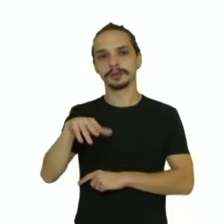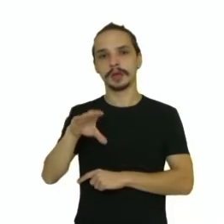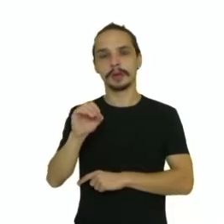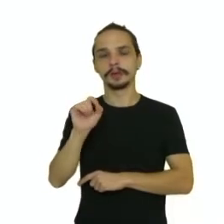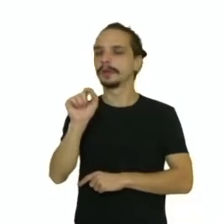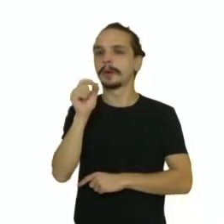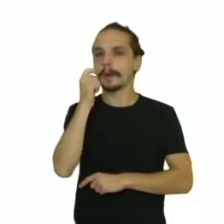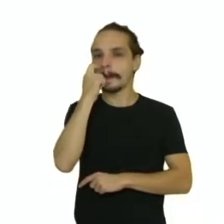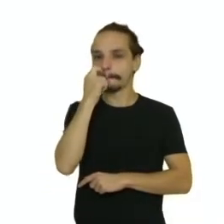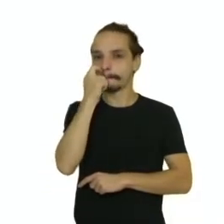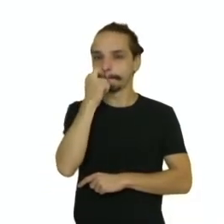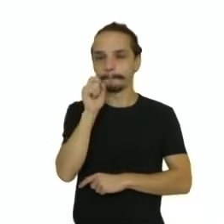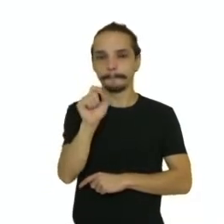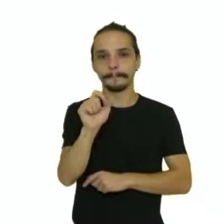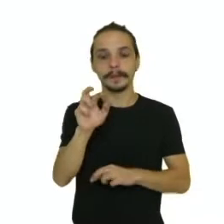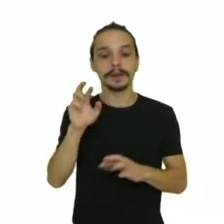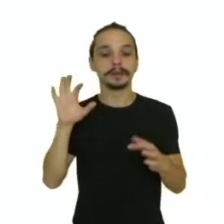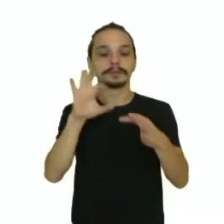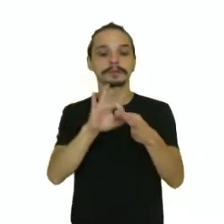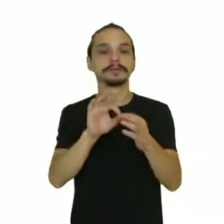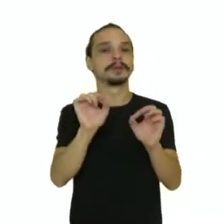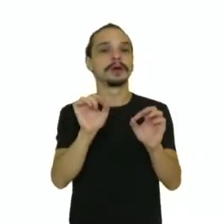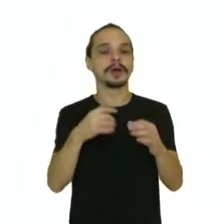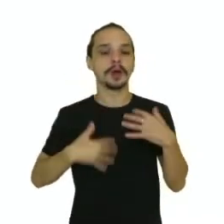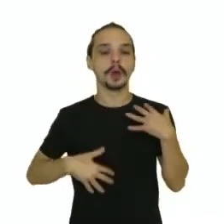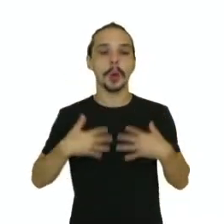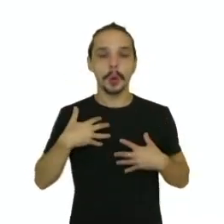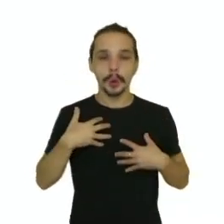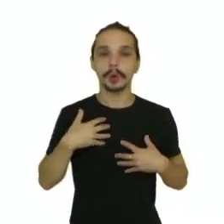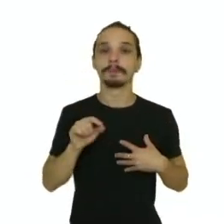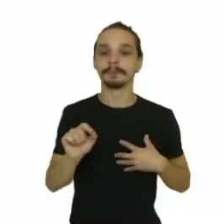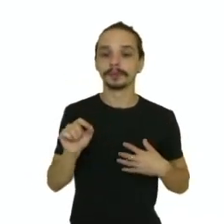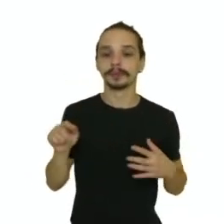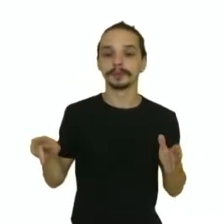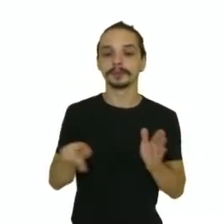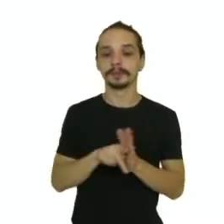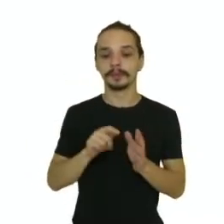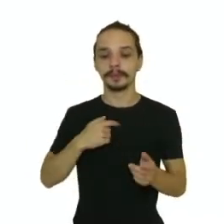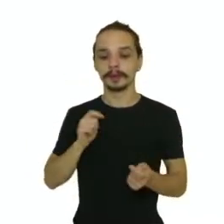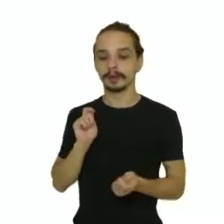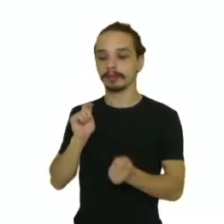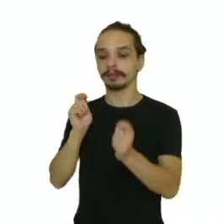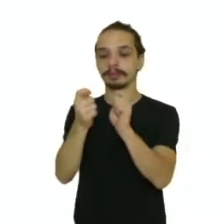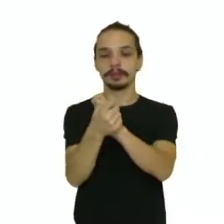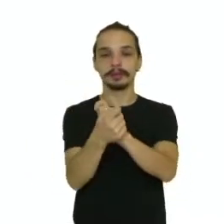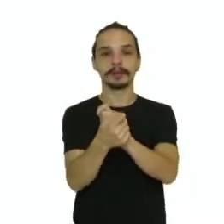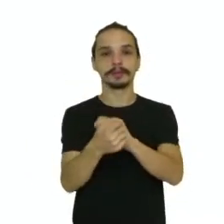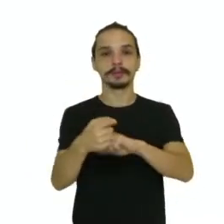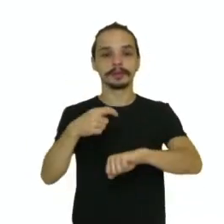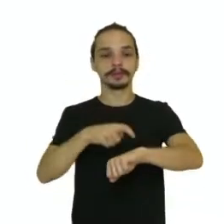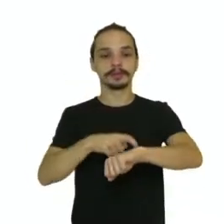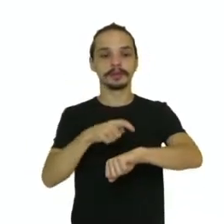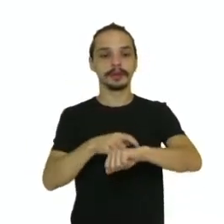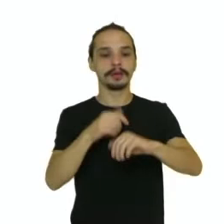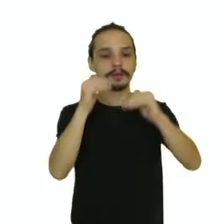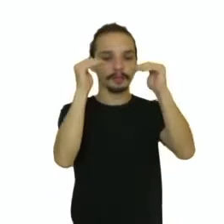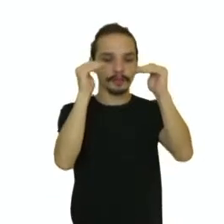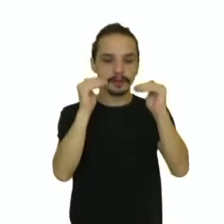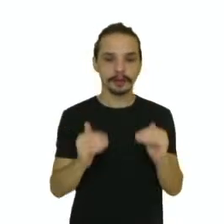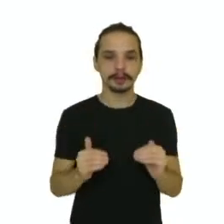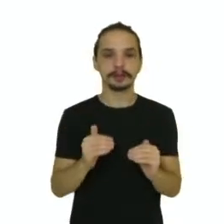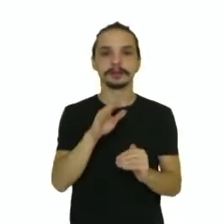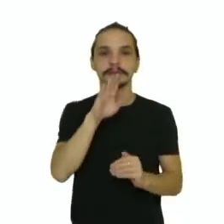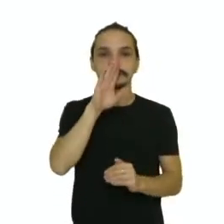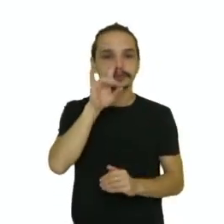ele se refere a maneira como o corpo humano se adaptar às variações do período dos dias né